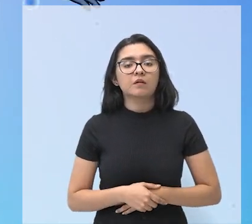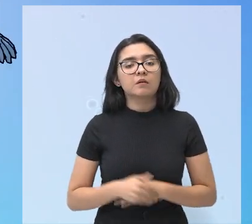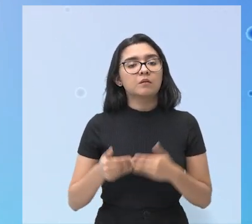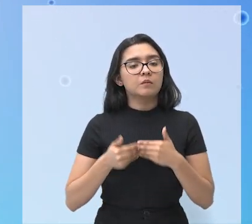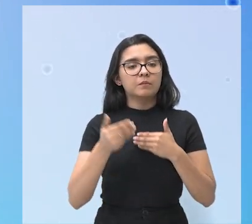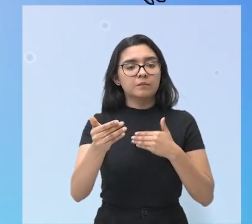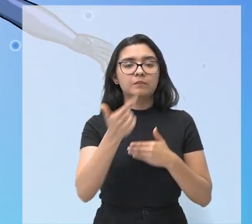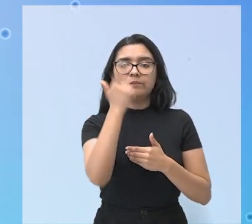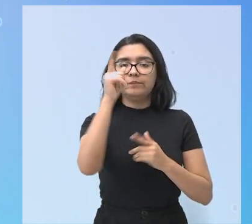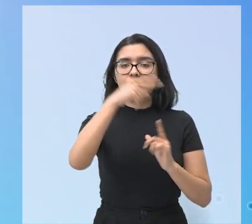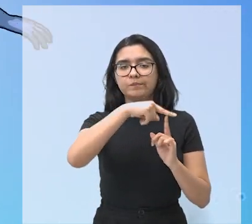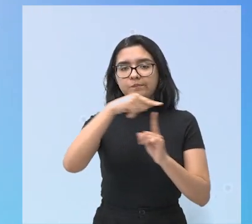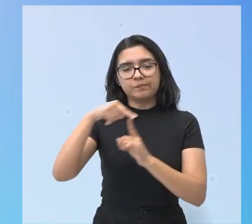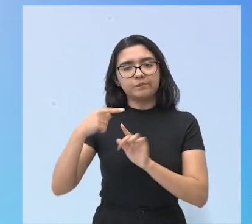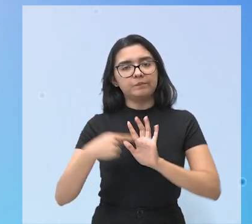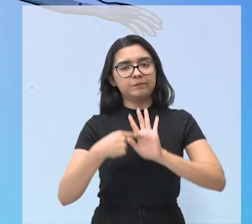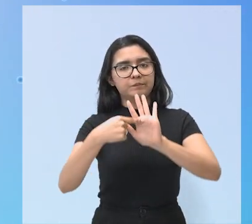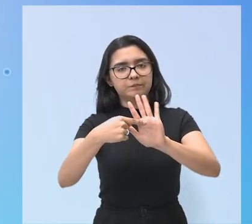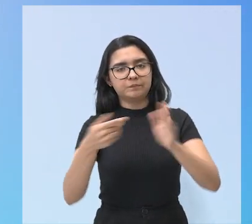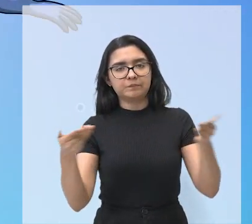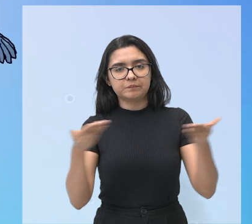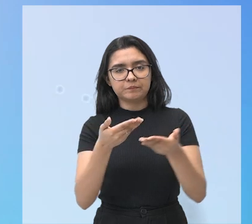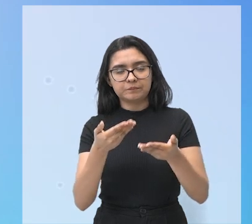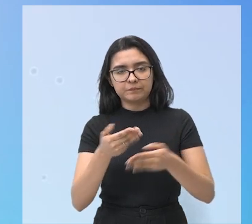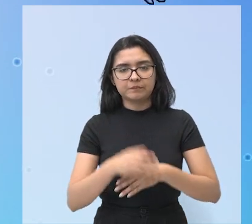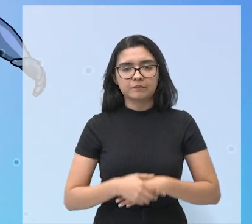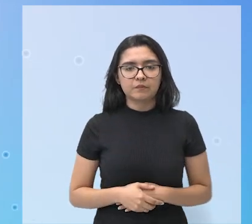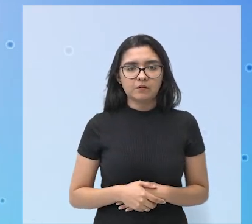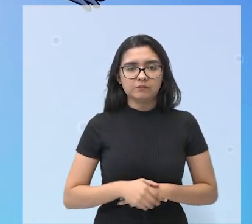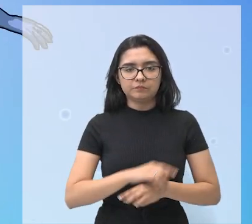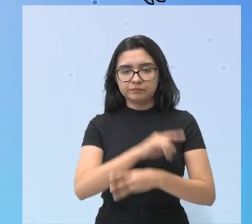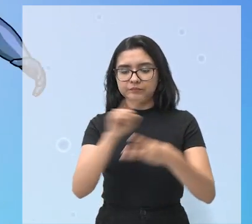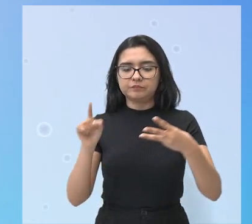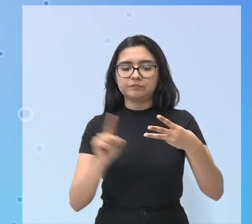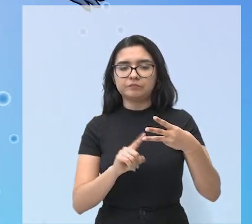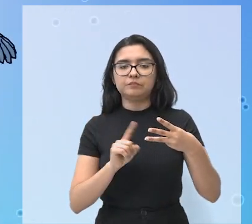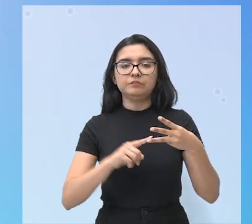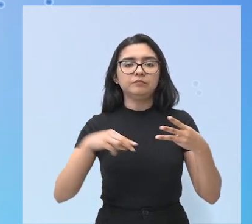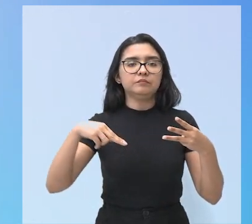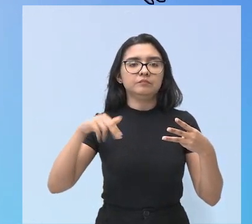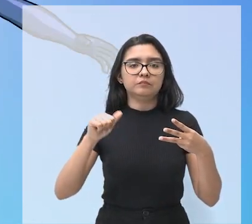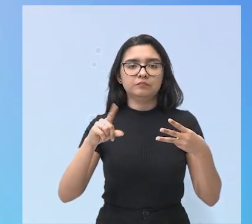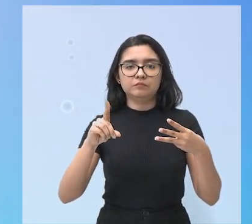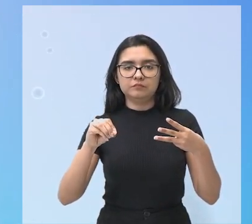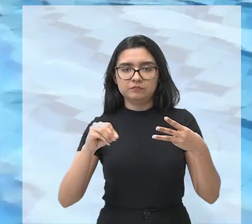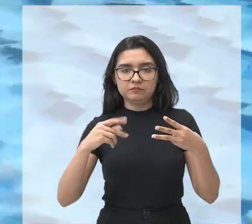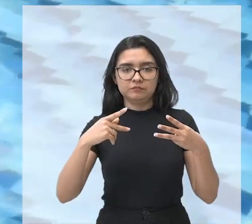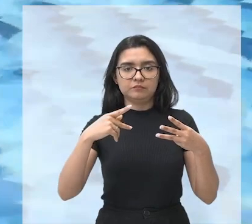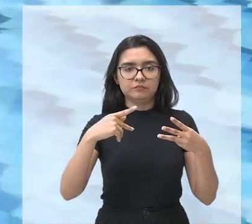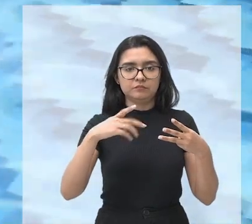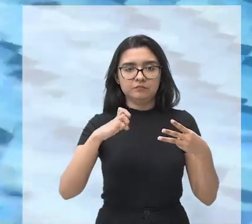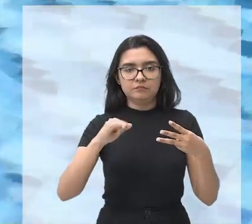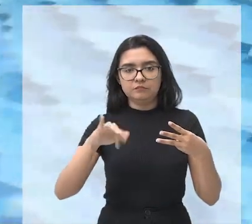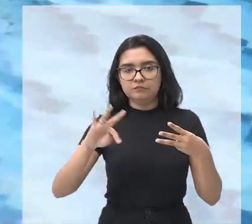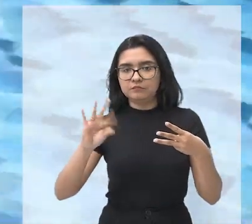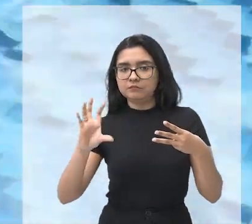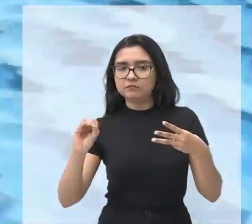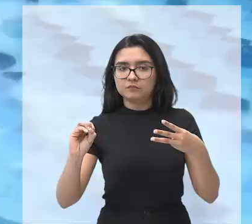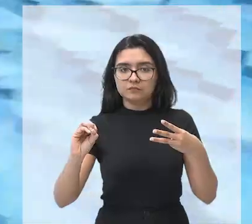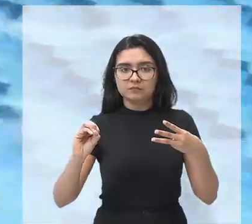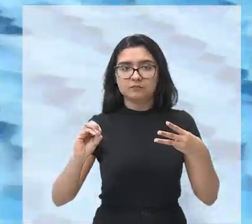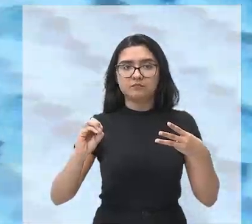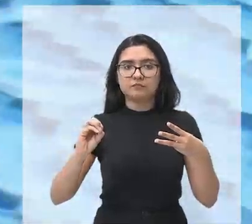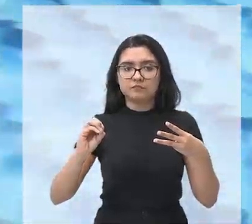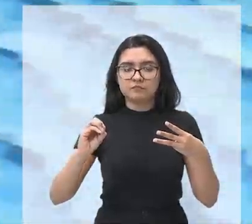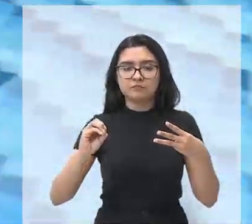Prosseguindo, outro estilo que eu quero demonstrar para vocês é o nosso nado peito. O